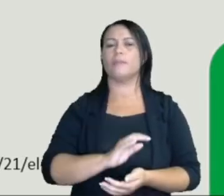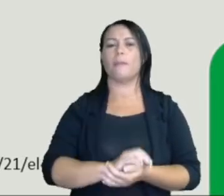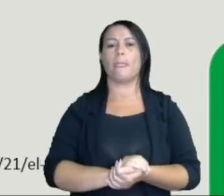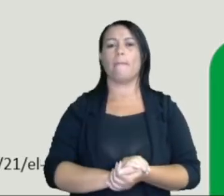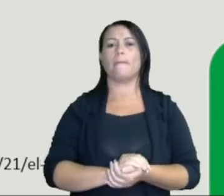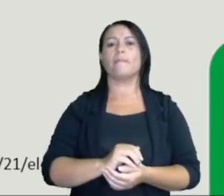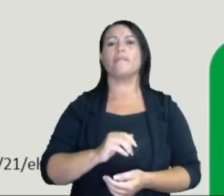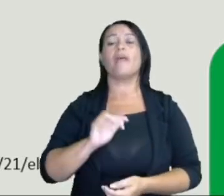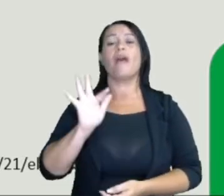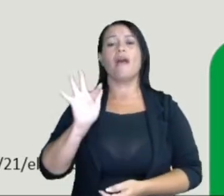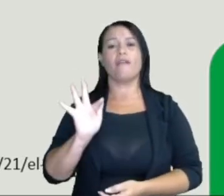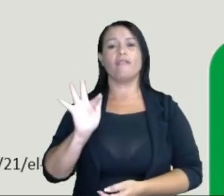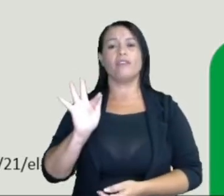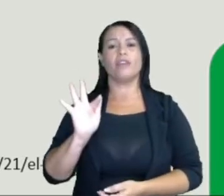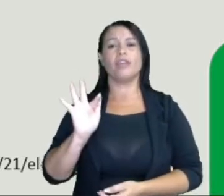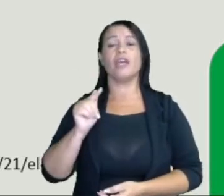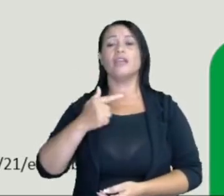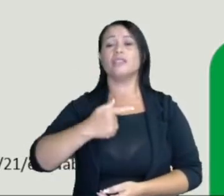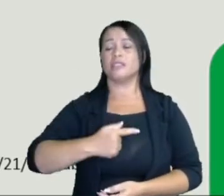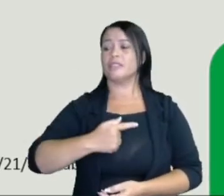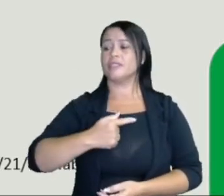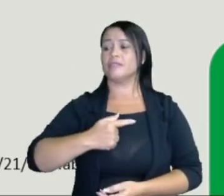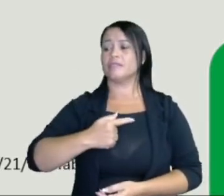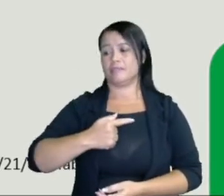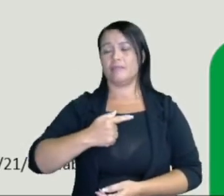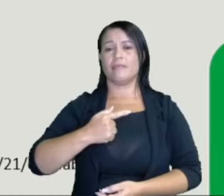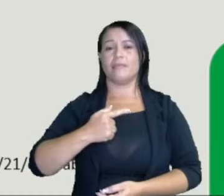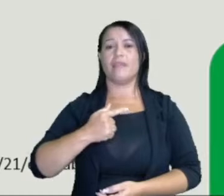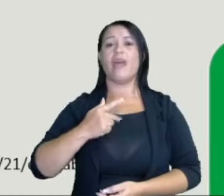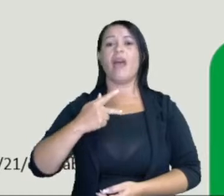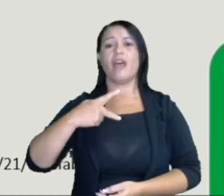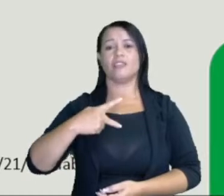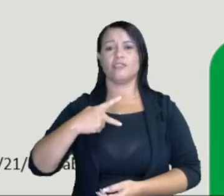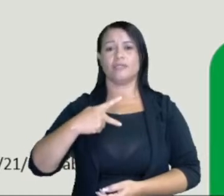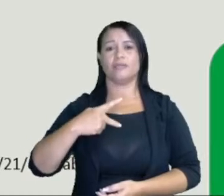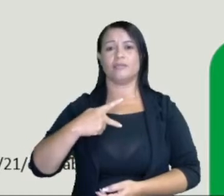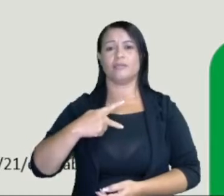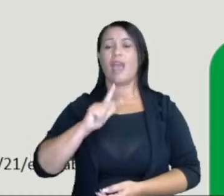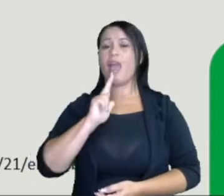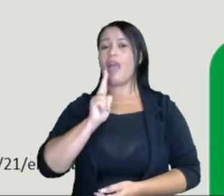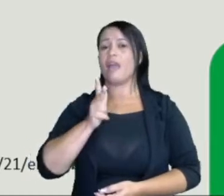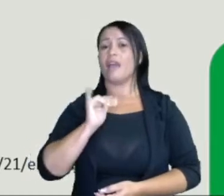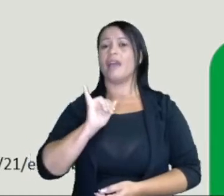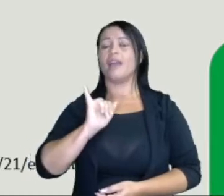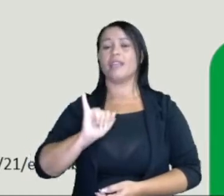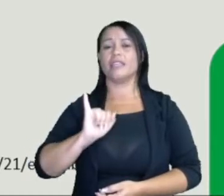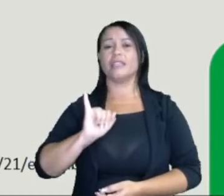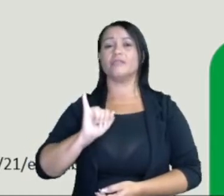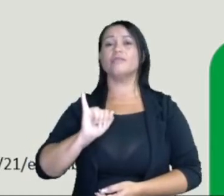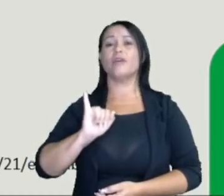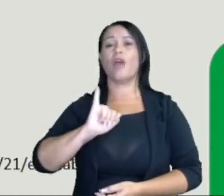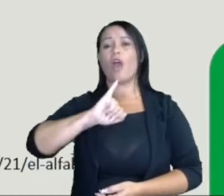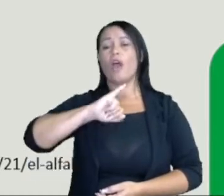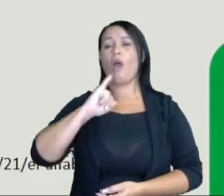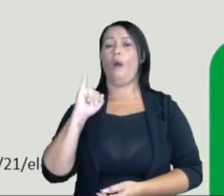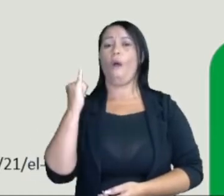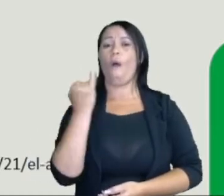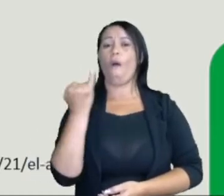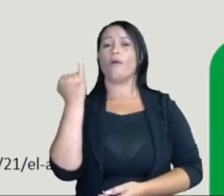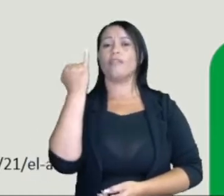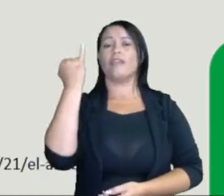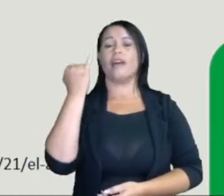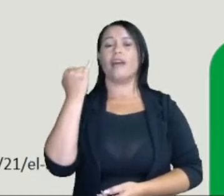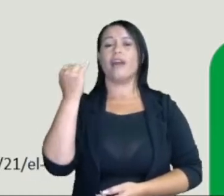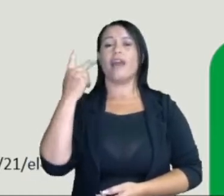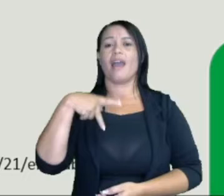certo? F, G, H, I, J,